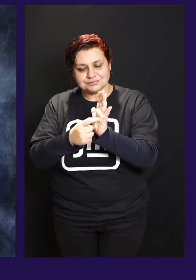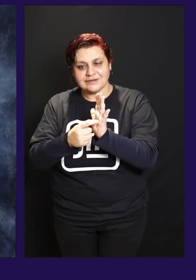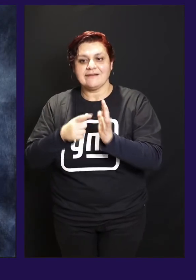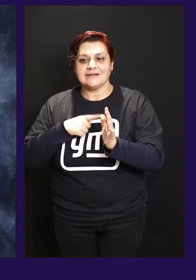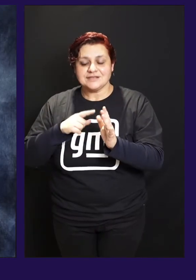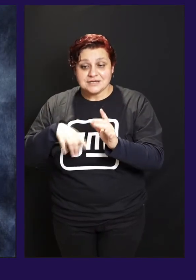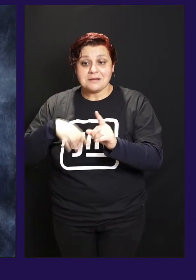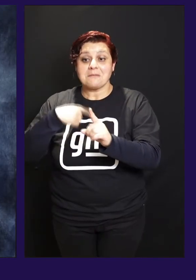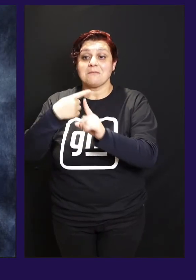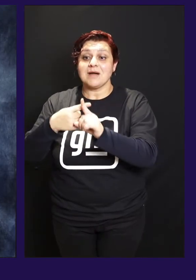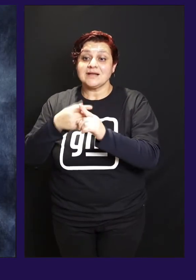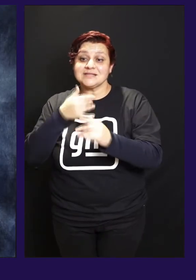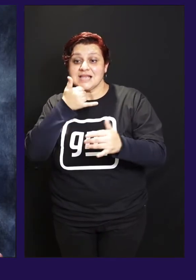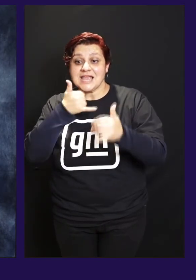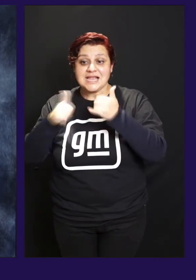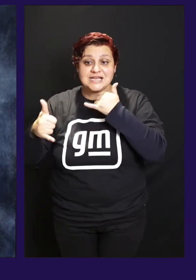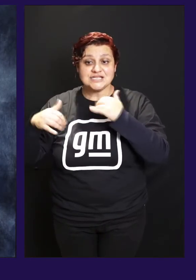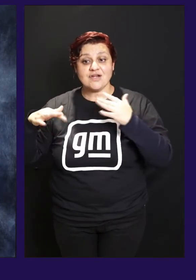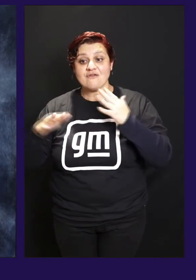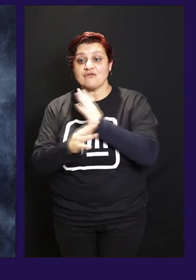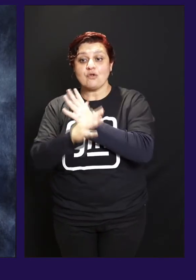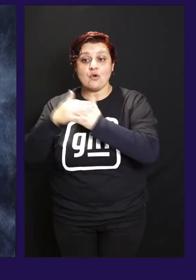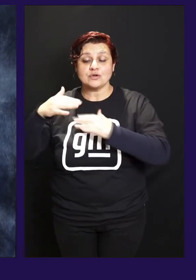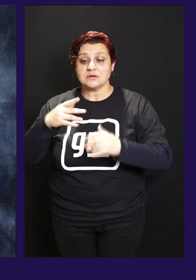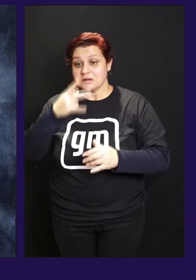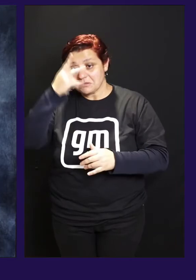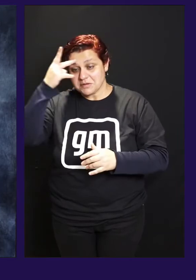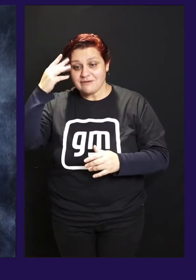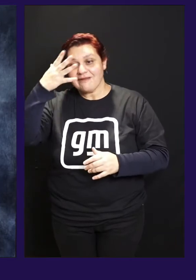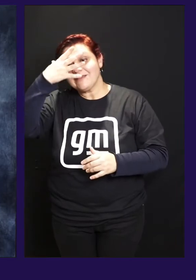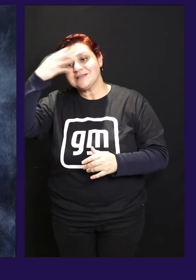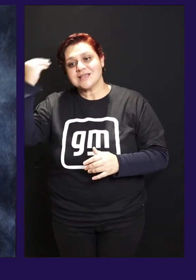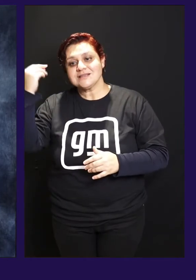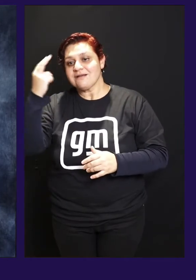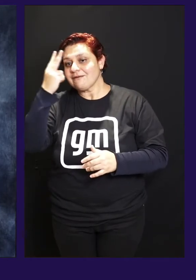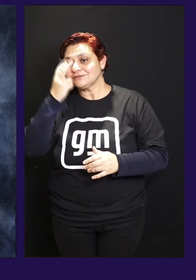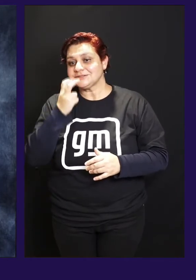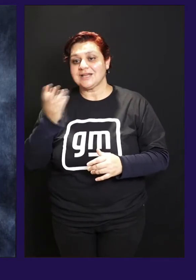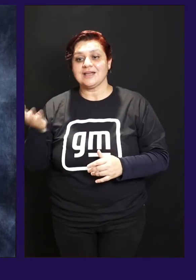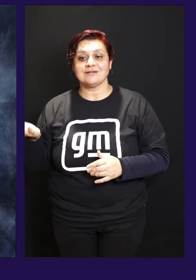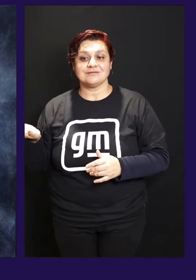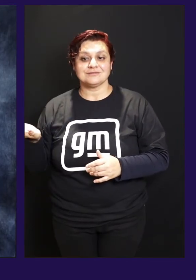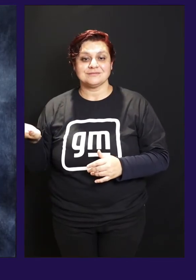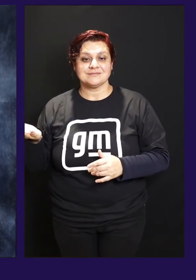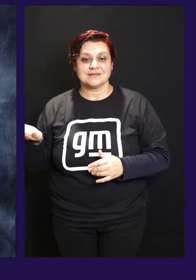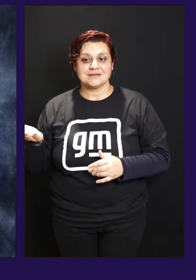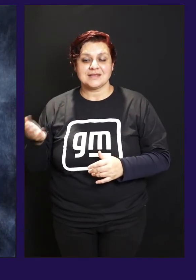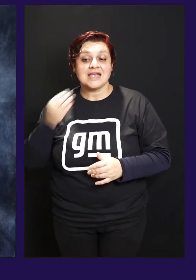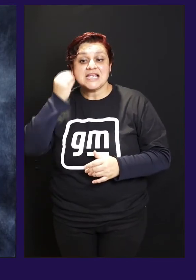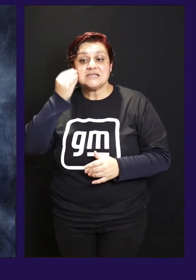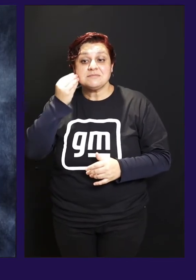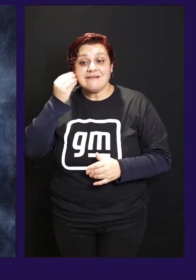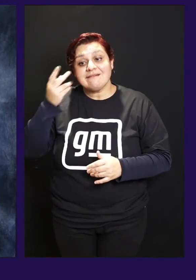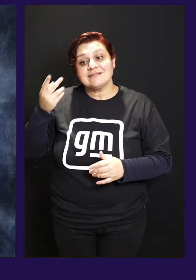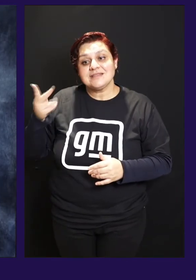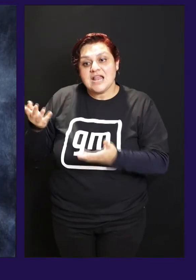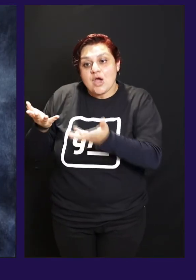o prédio moderno, eu assumia que o elevador tinha todas as condições para convidar uma pessoa